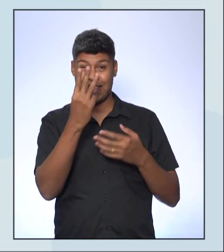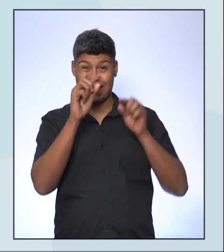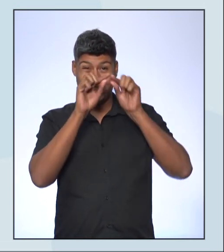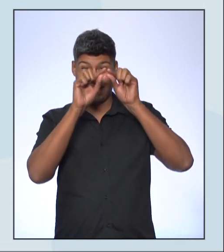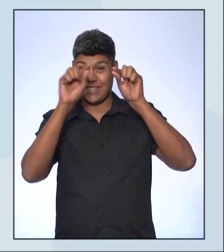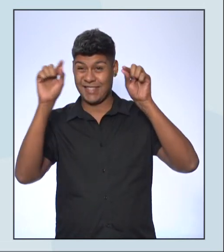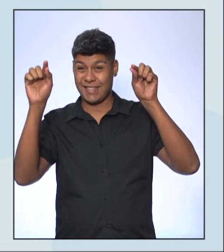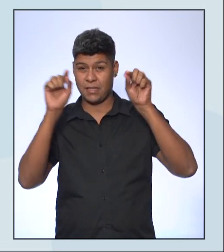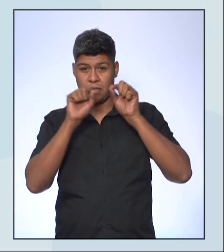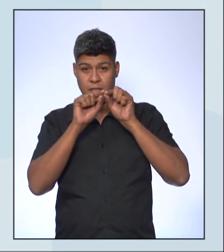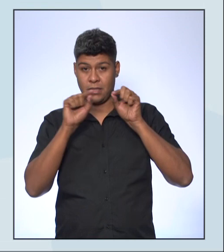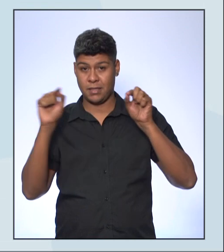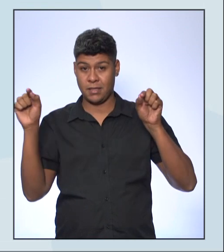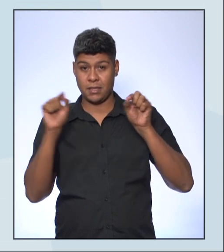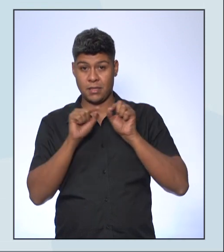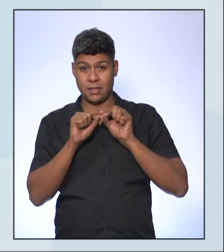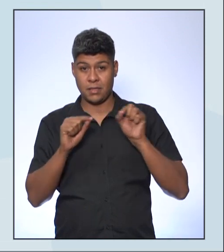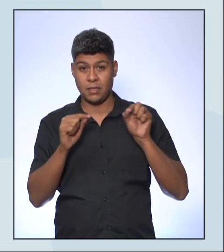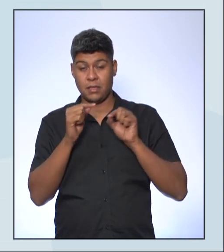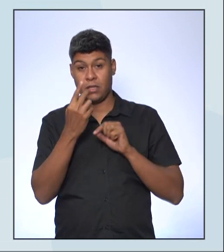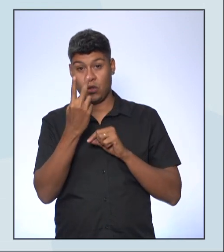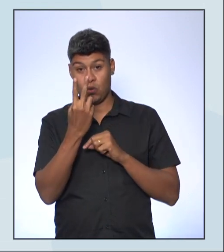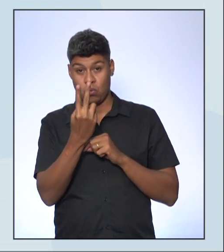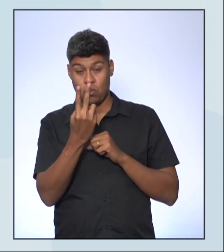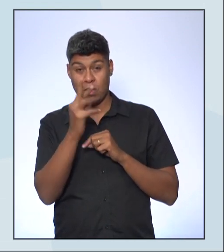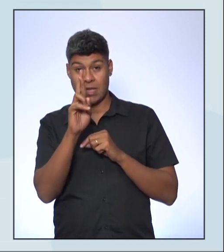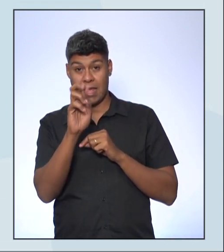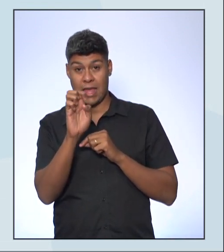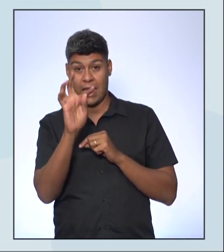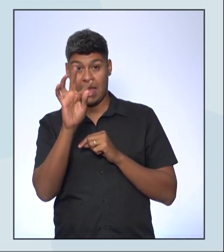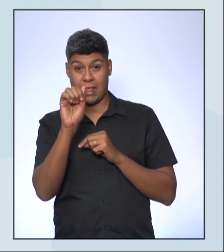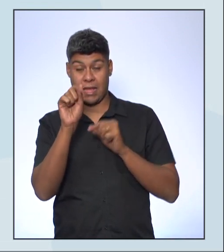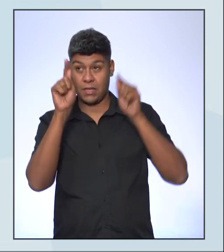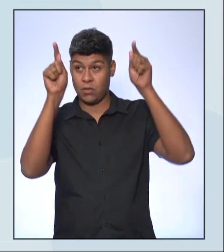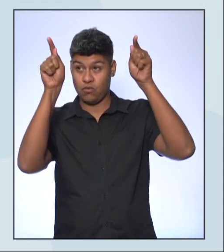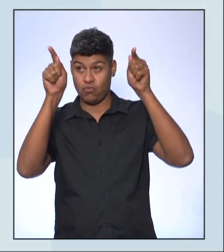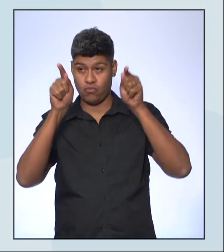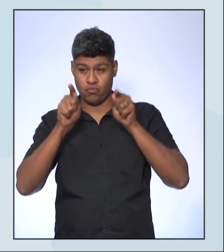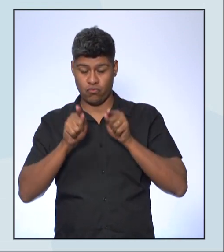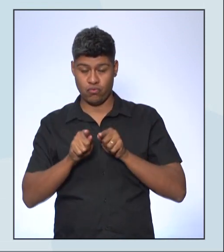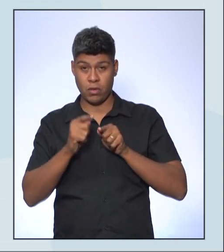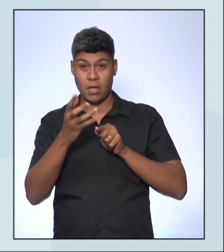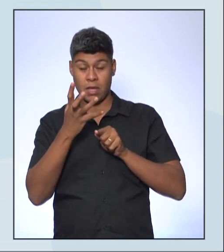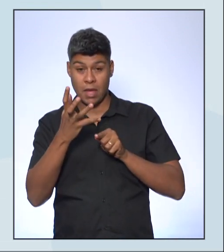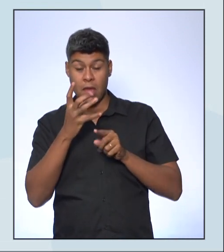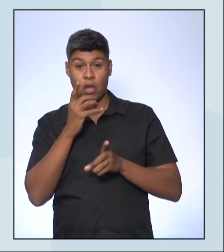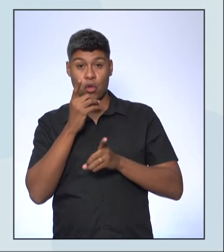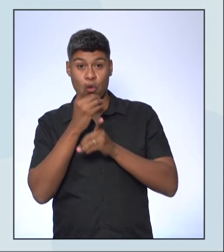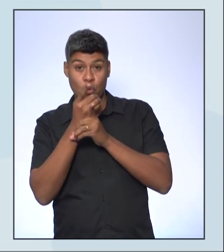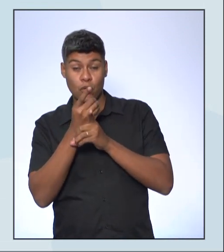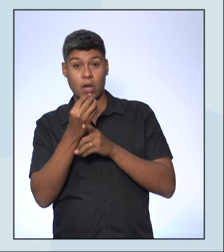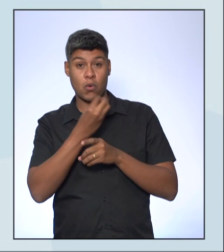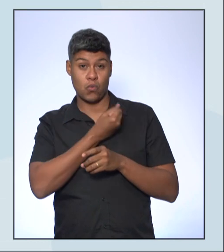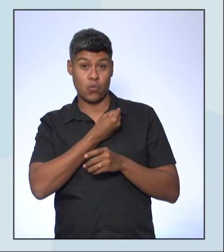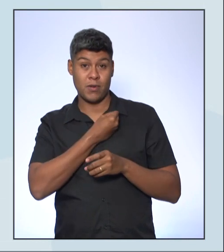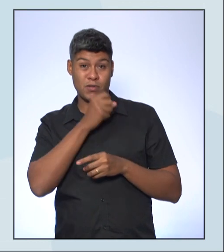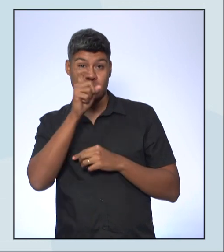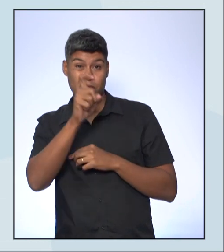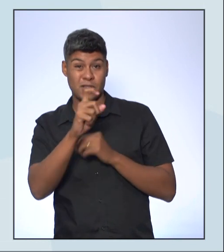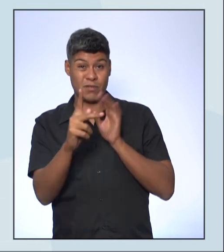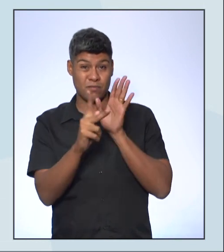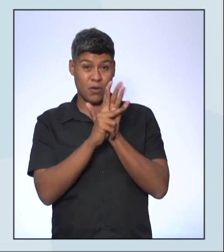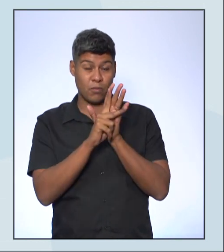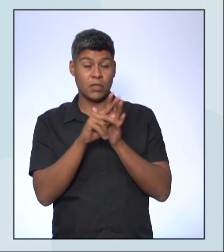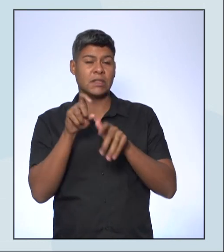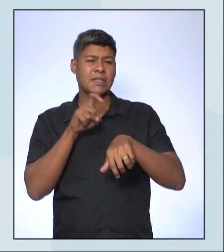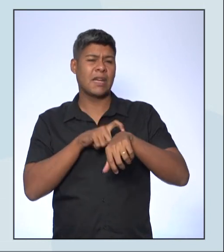2 retas que cortam, né? Esse está na página 33 do caderno do aluno. Isso mesmo. Então, eu quero encontrar o valor de x para esse exercício.